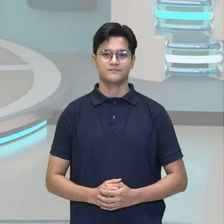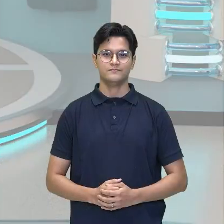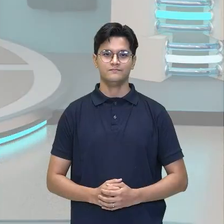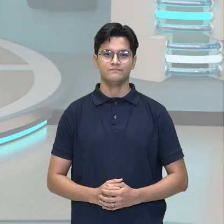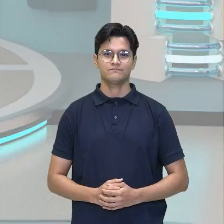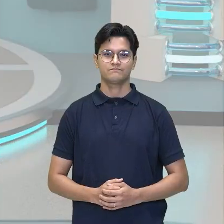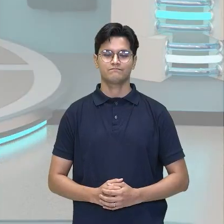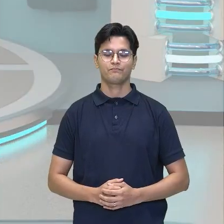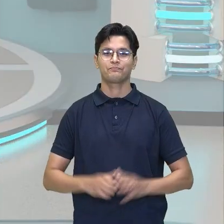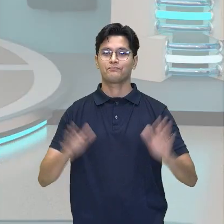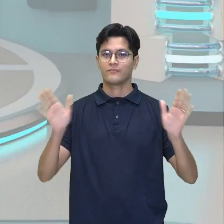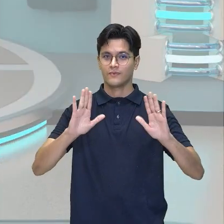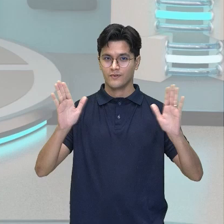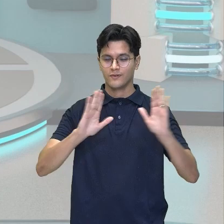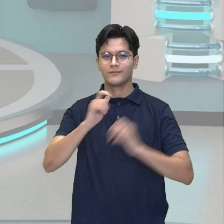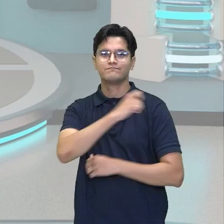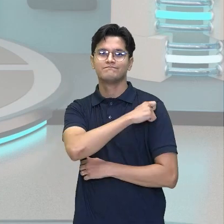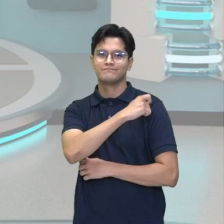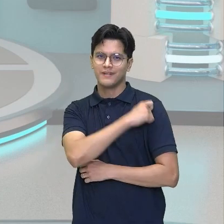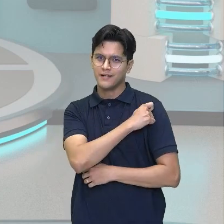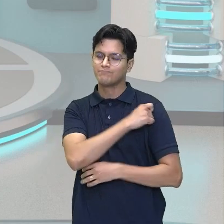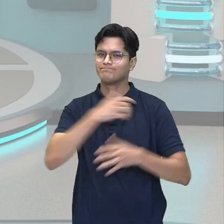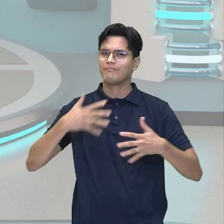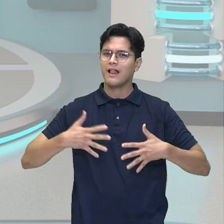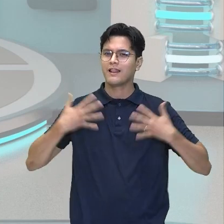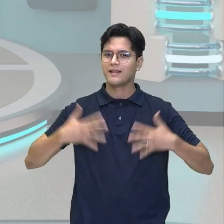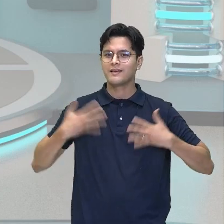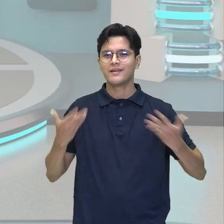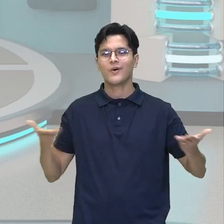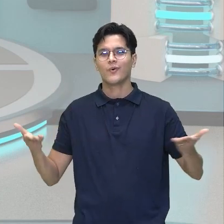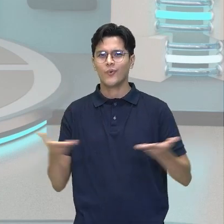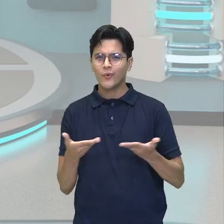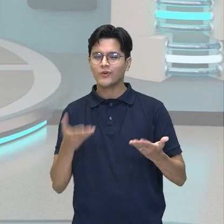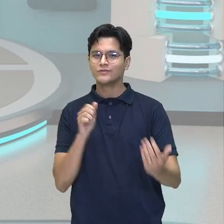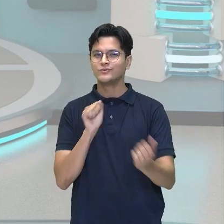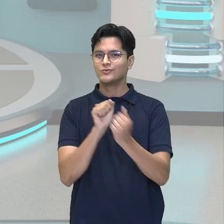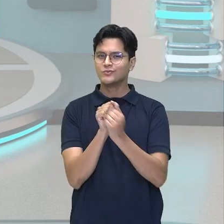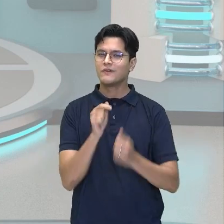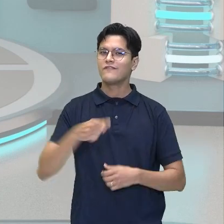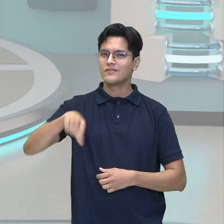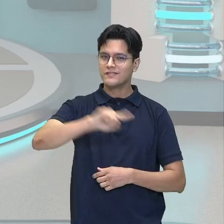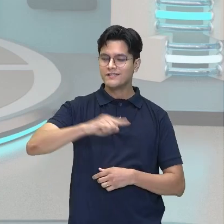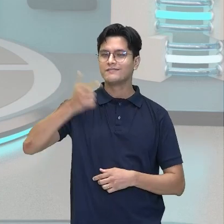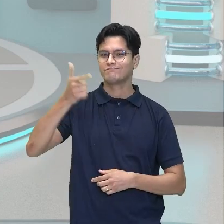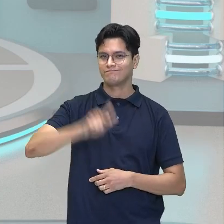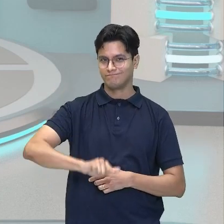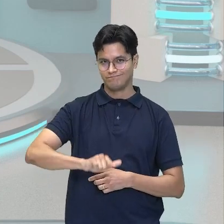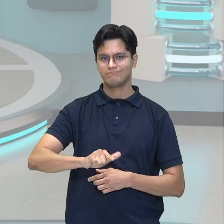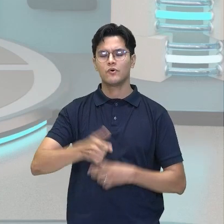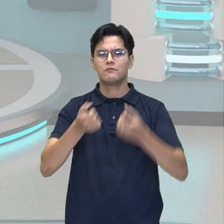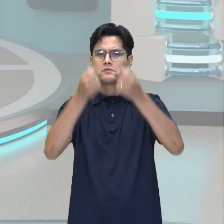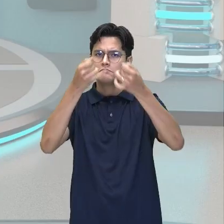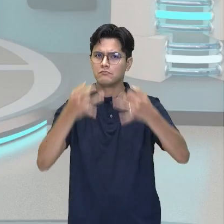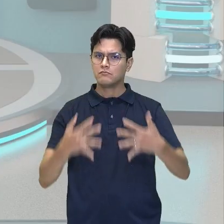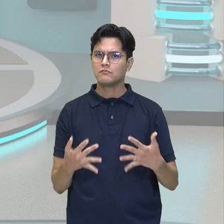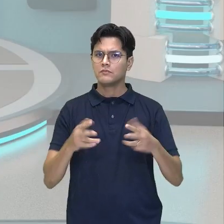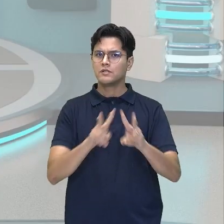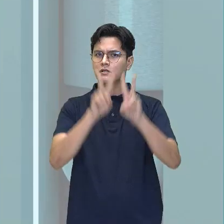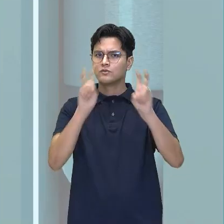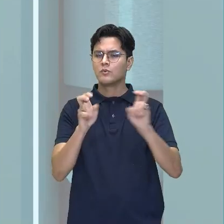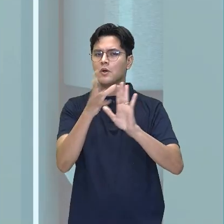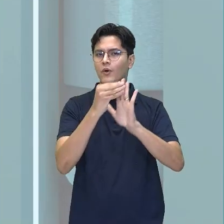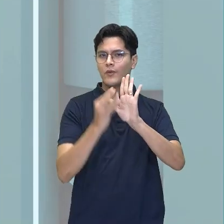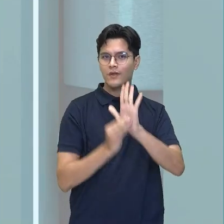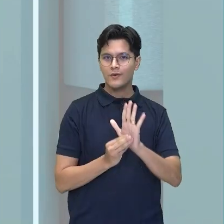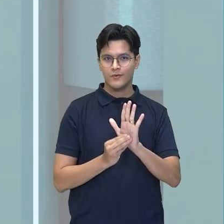E aí, alunos, que alegria estar aqui com vocês mais uma vez para a gente falar um pouco mais sobre os conteúdos de educação física.